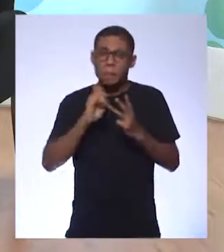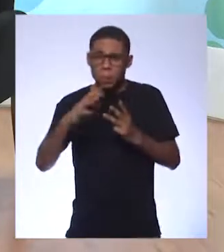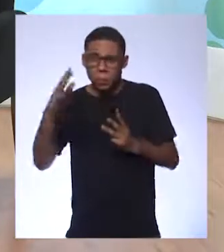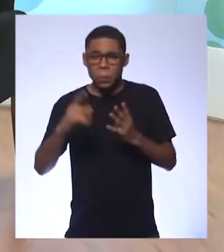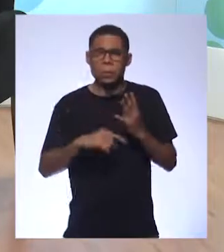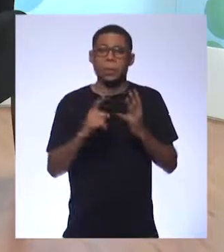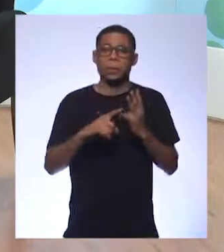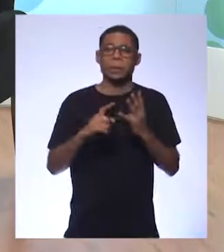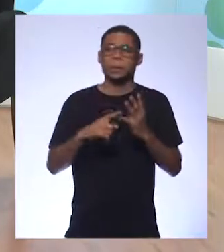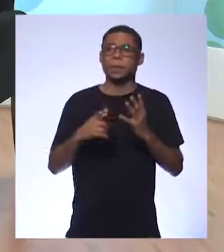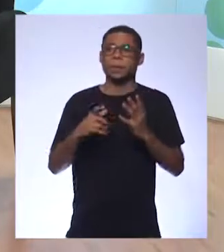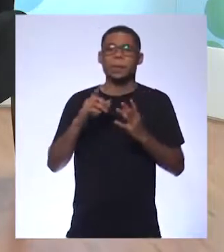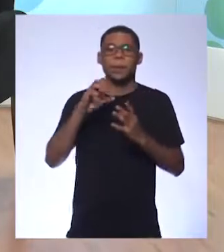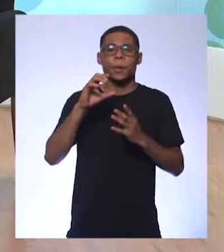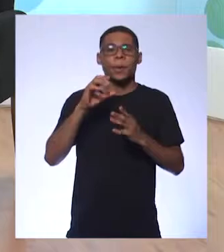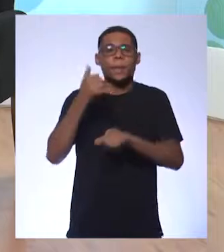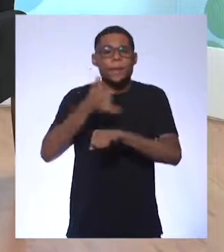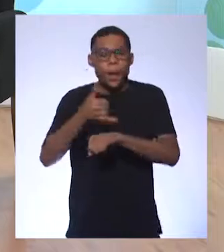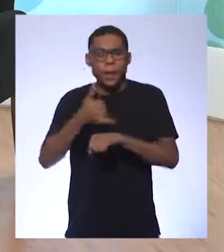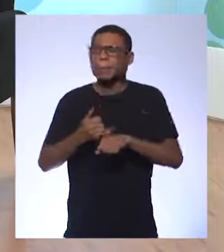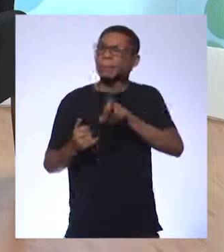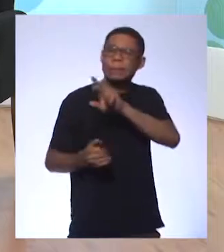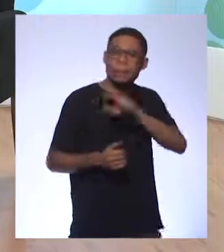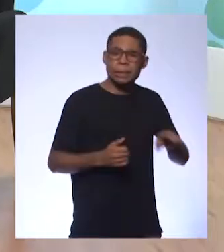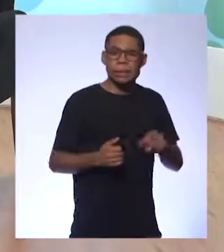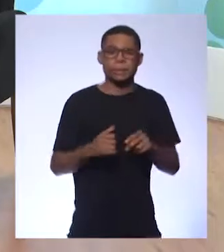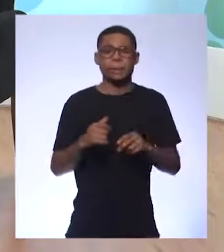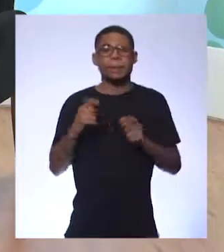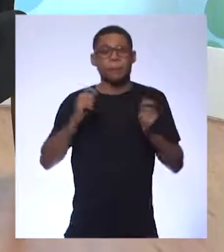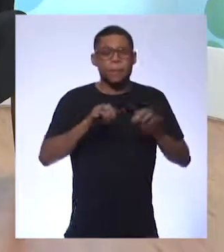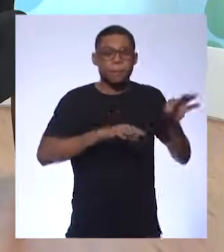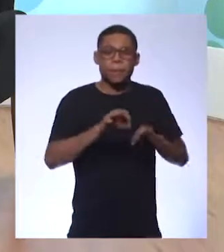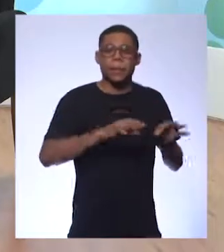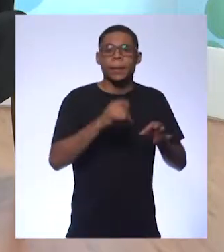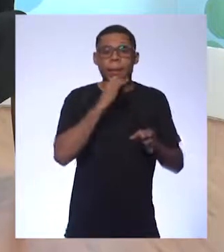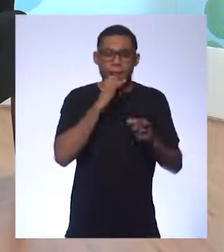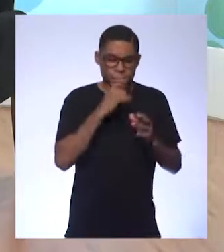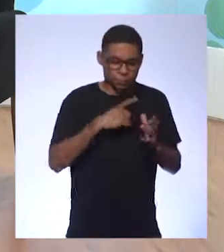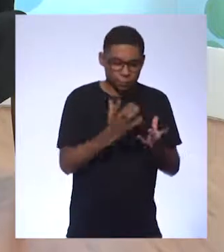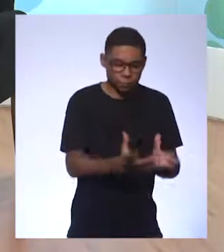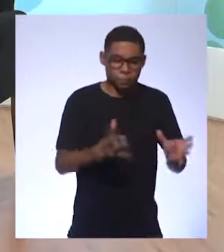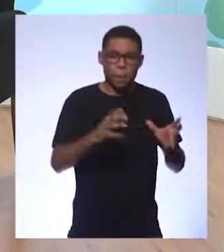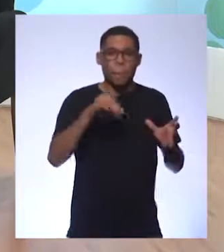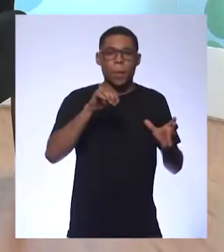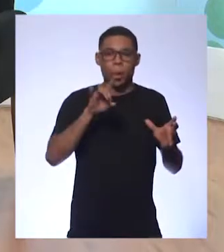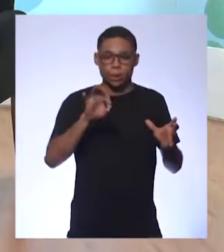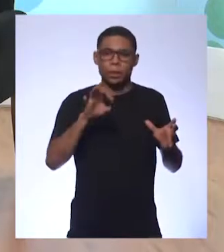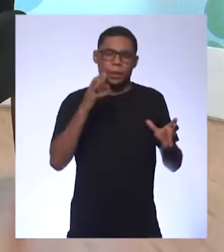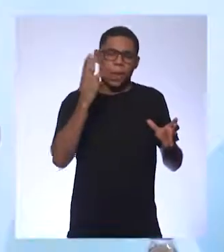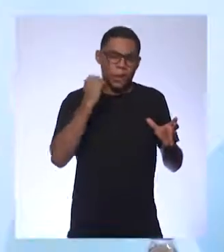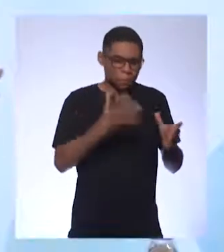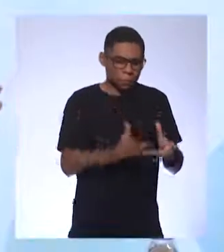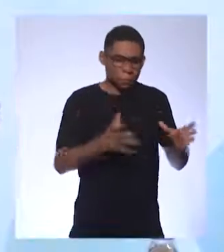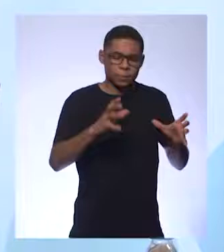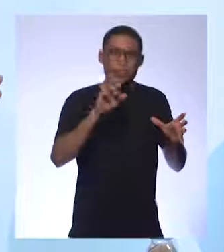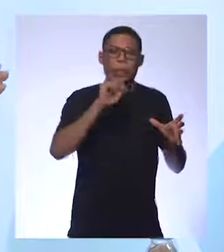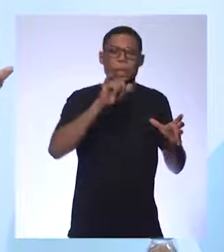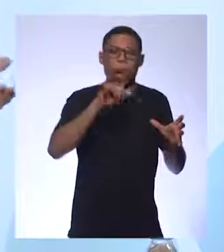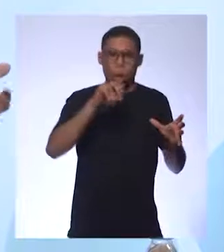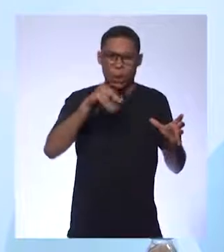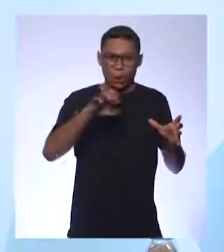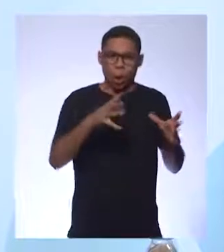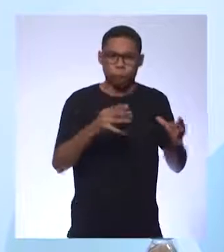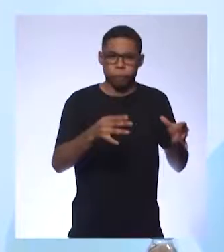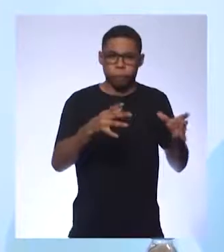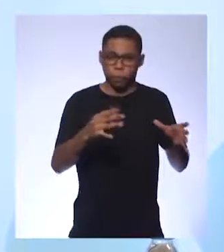outro modo de ser. Você tem que fazer molde de silicone, do que aguentar esses materiais, né? Às vezes de cimento,